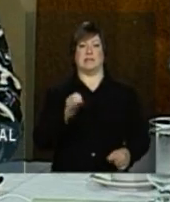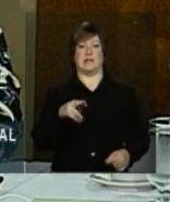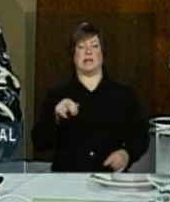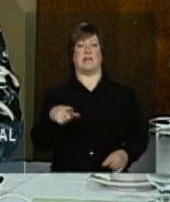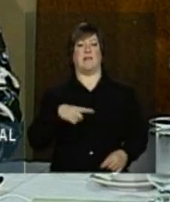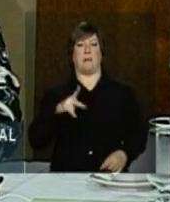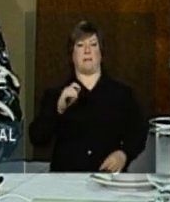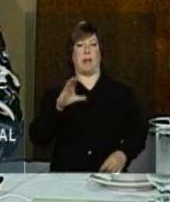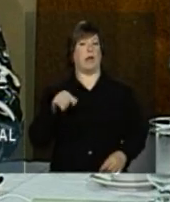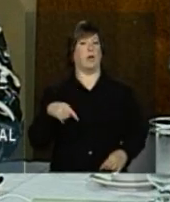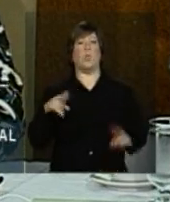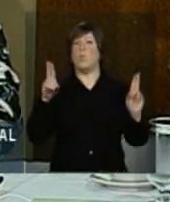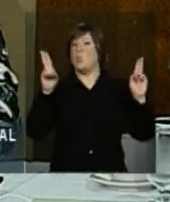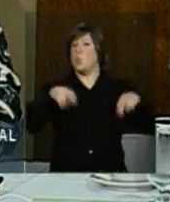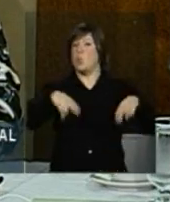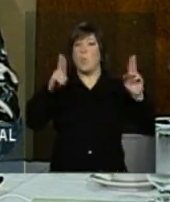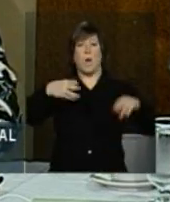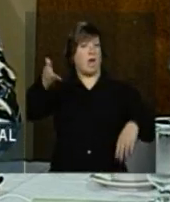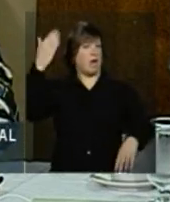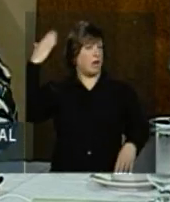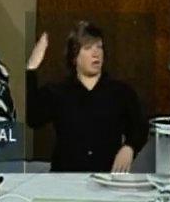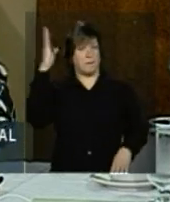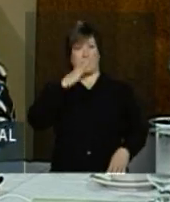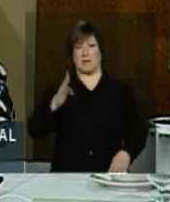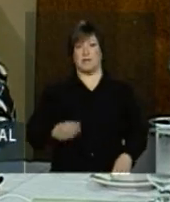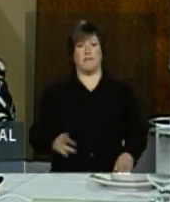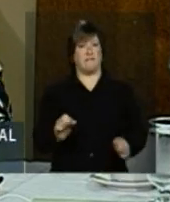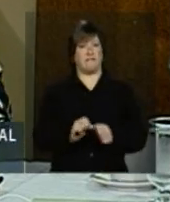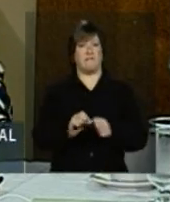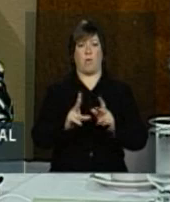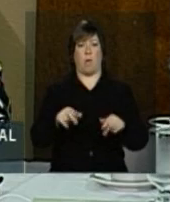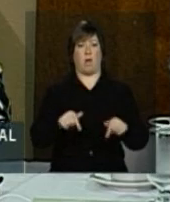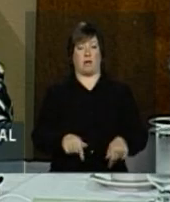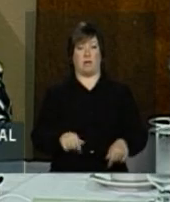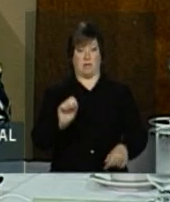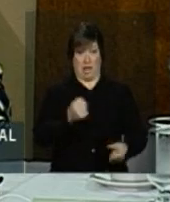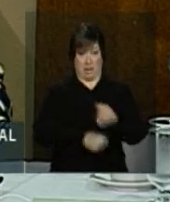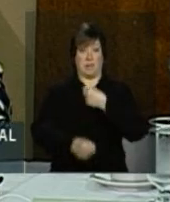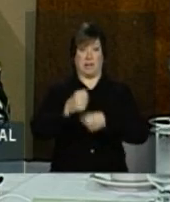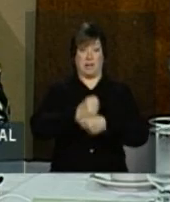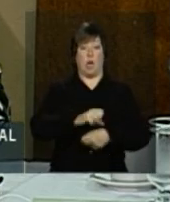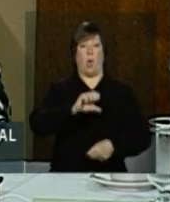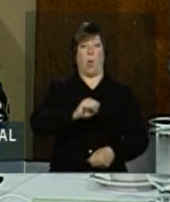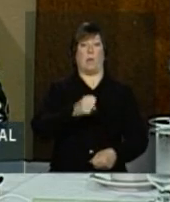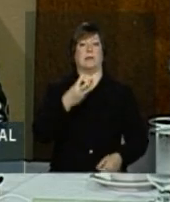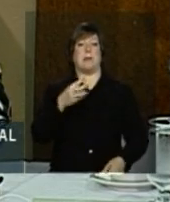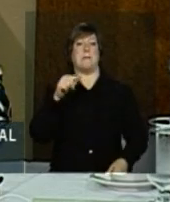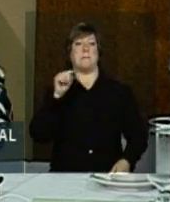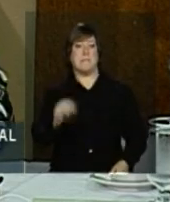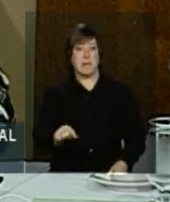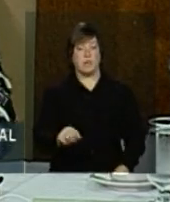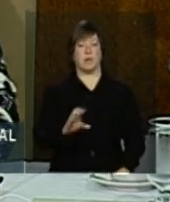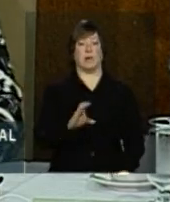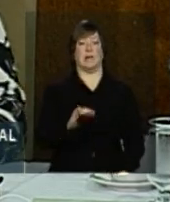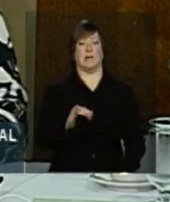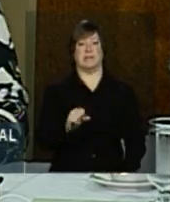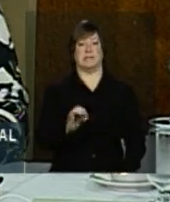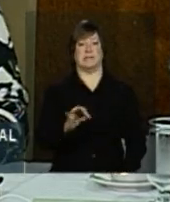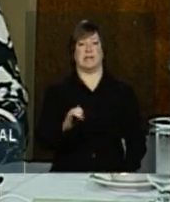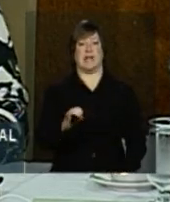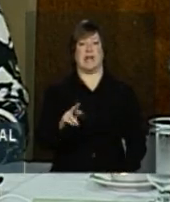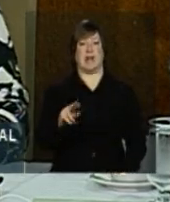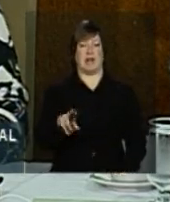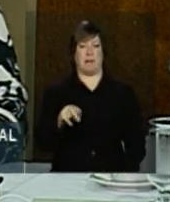nunca se fez no Brasil nós produzimos o ano passado 83.000 cisternas de placa foram